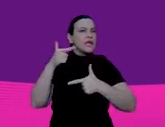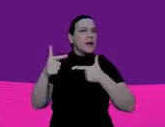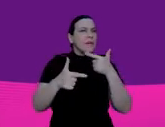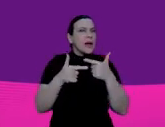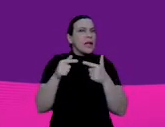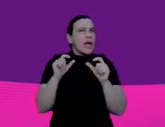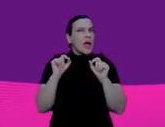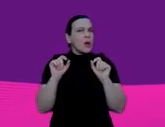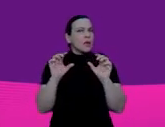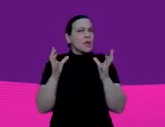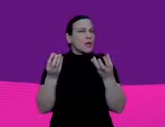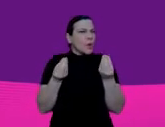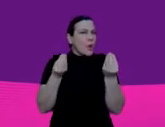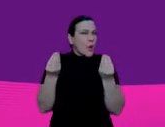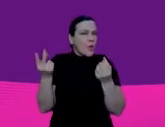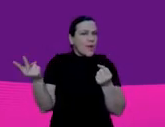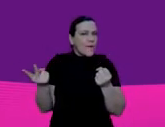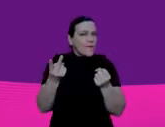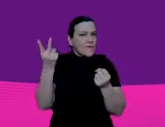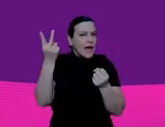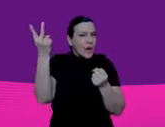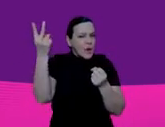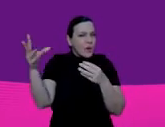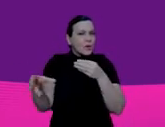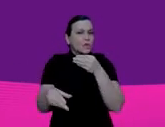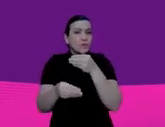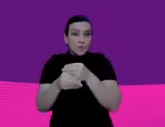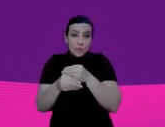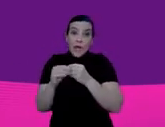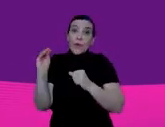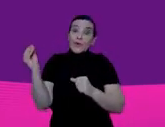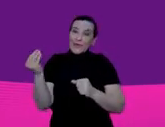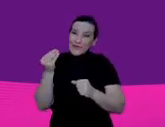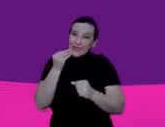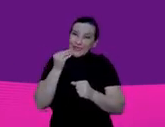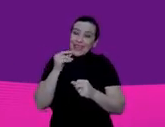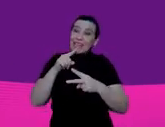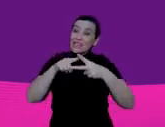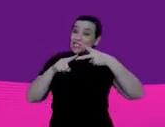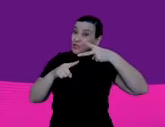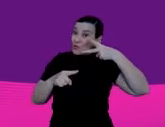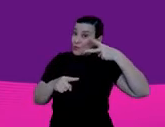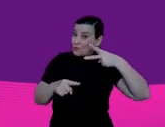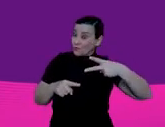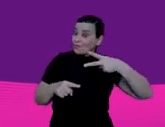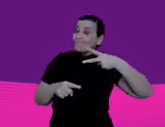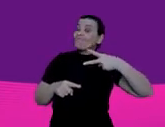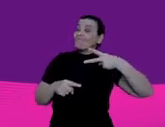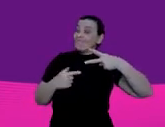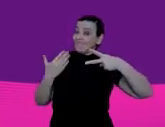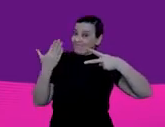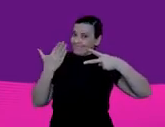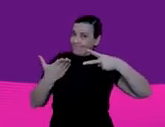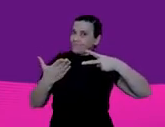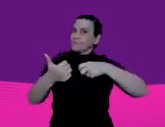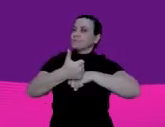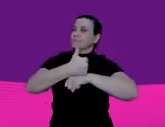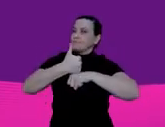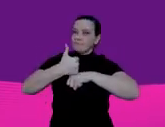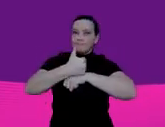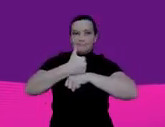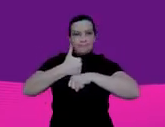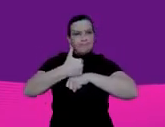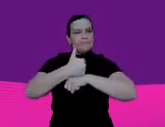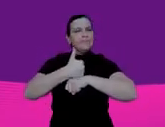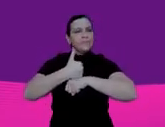valor e a gente teve a grande oportunidade de receber 2 dos grandes profissionais mais produtivos